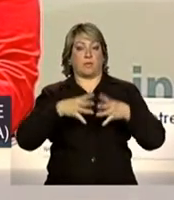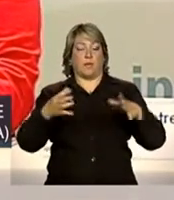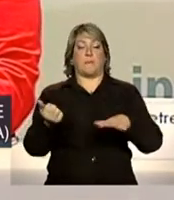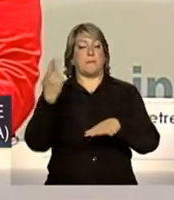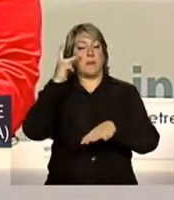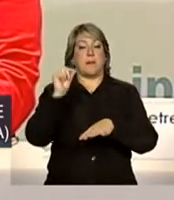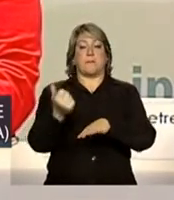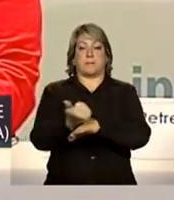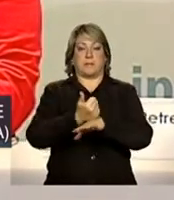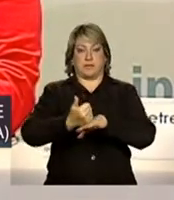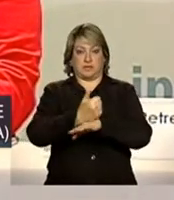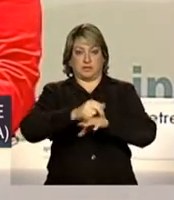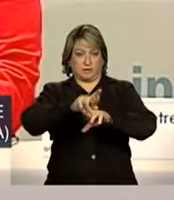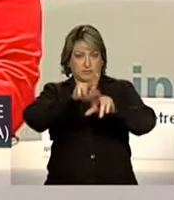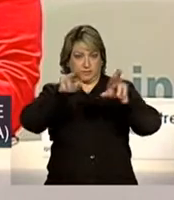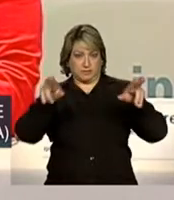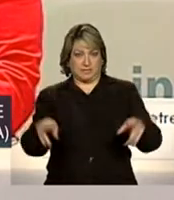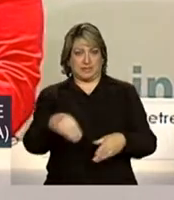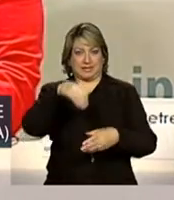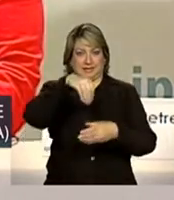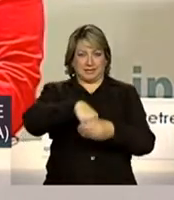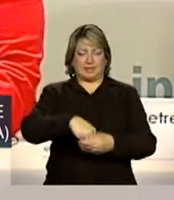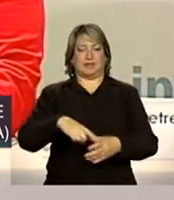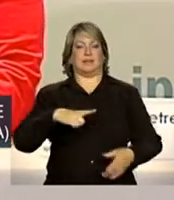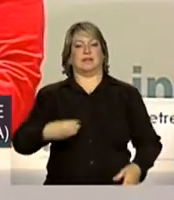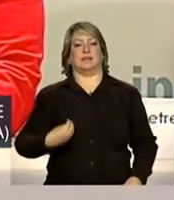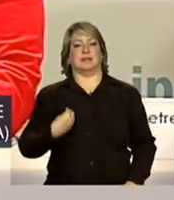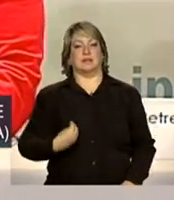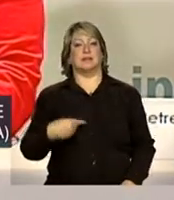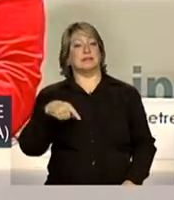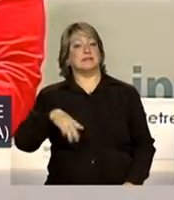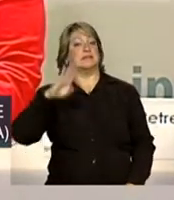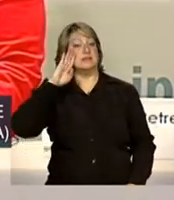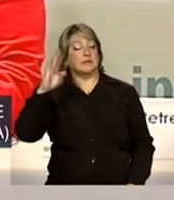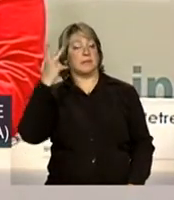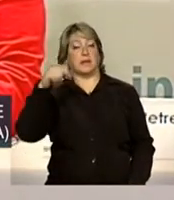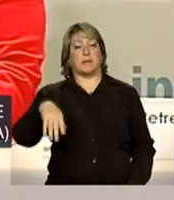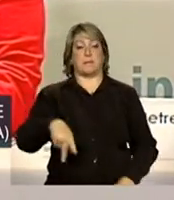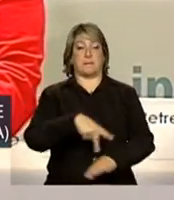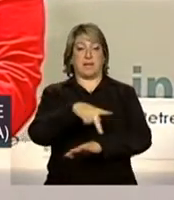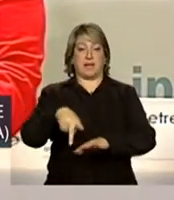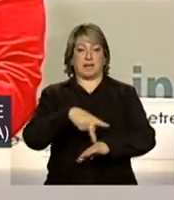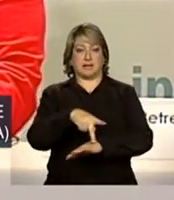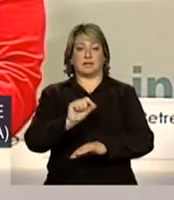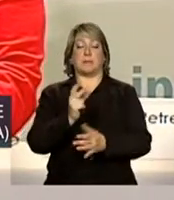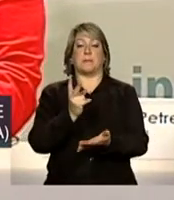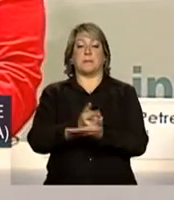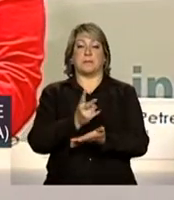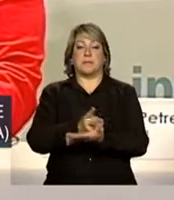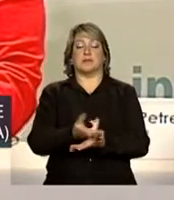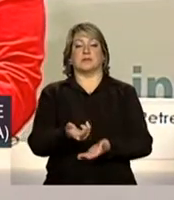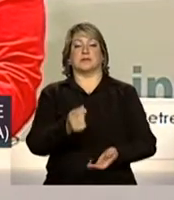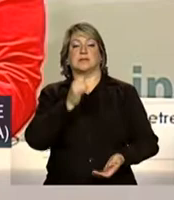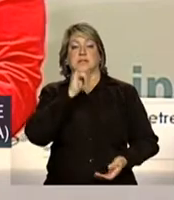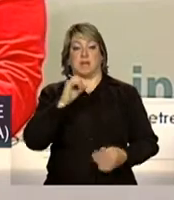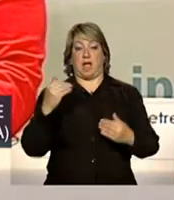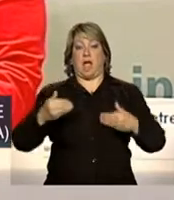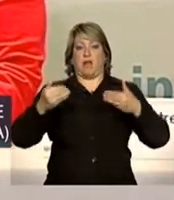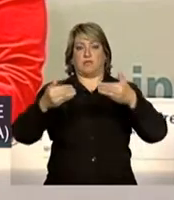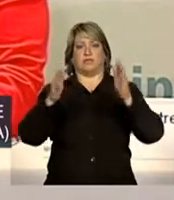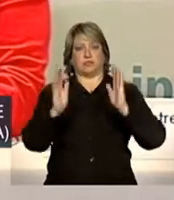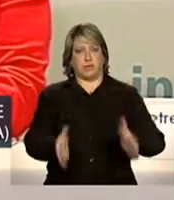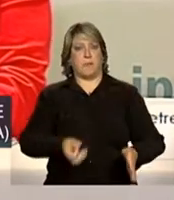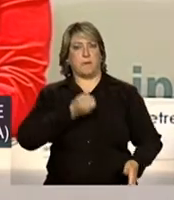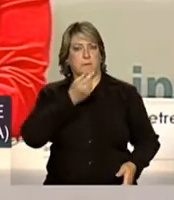melhoria das disparidades internas existentes, é central para o país, que, apesar dos avanços recentes,